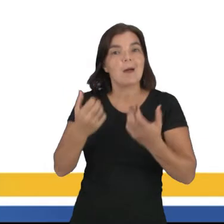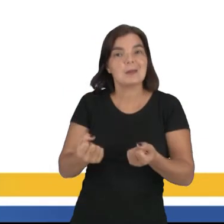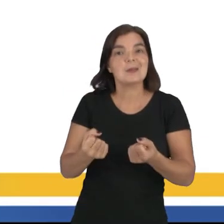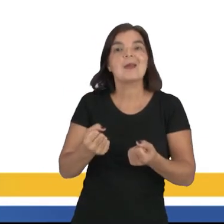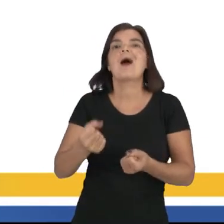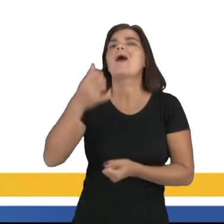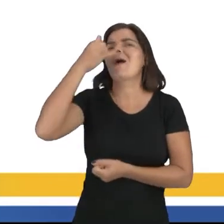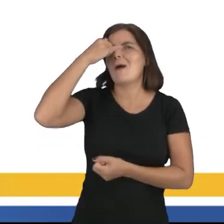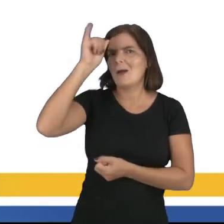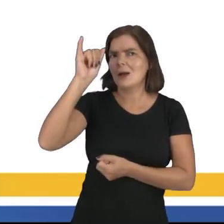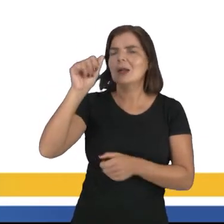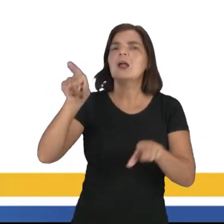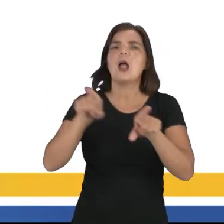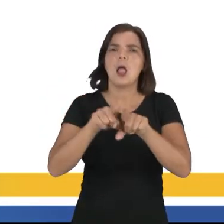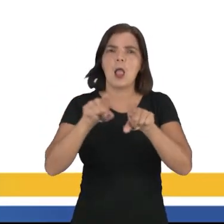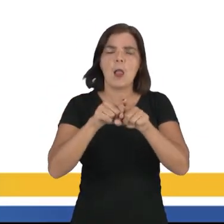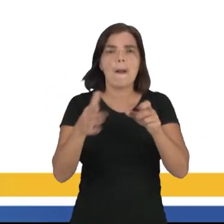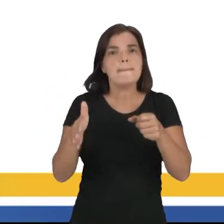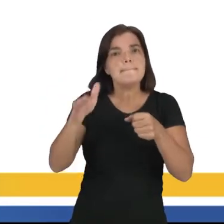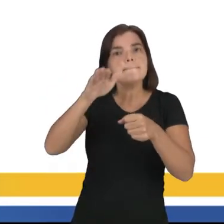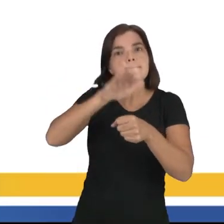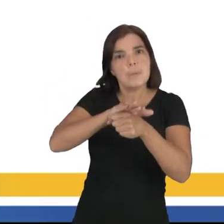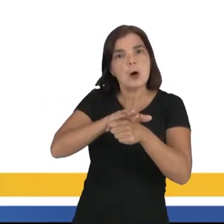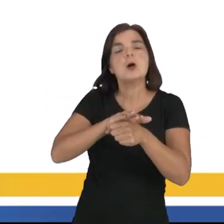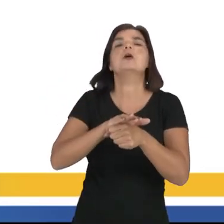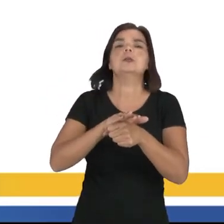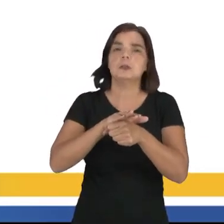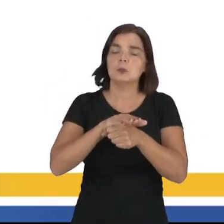essa ideia, né? Fechar garrafas,